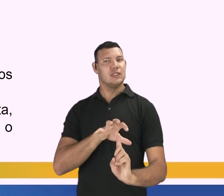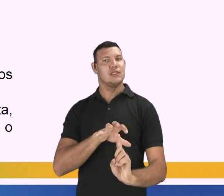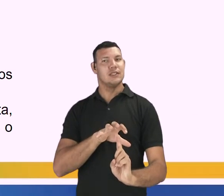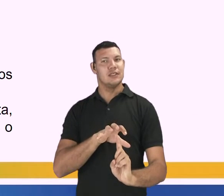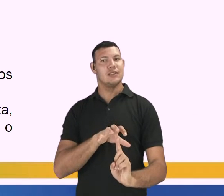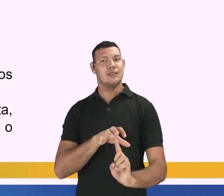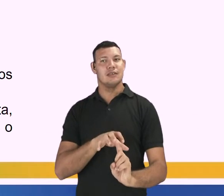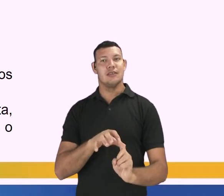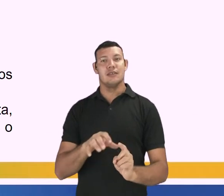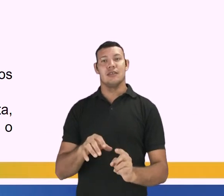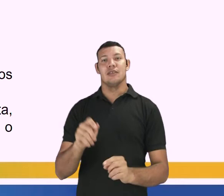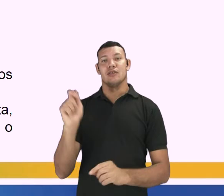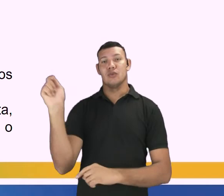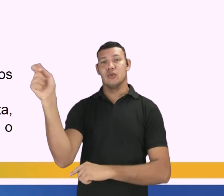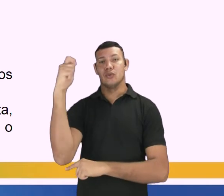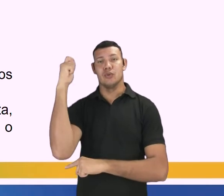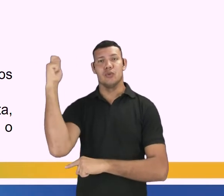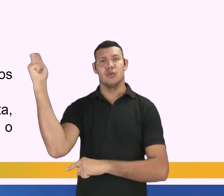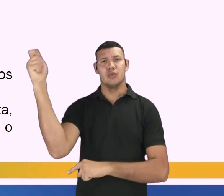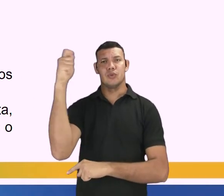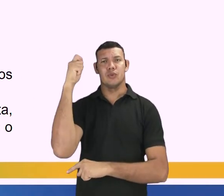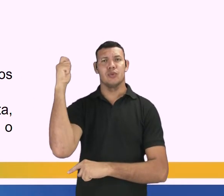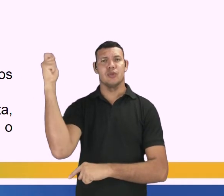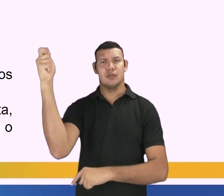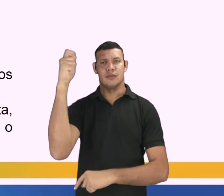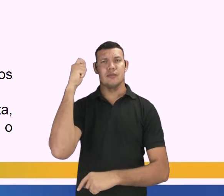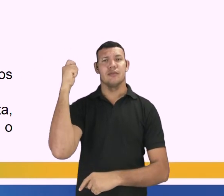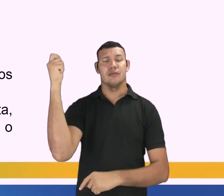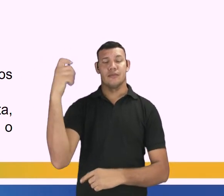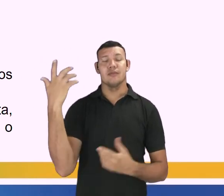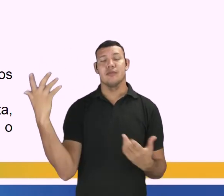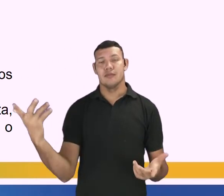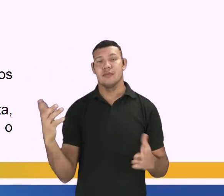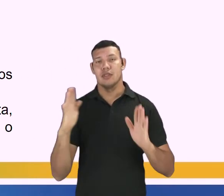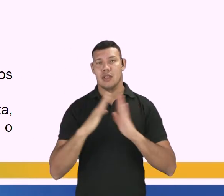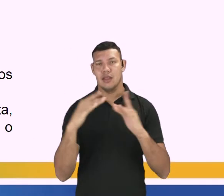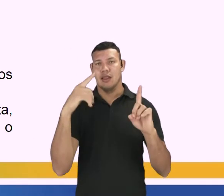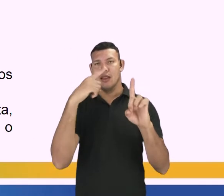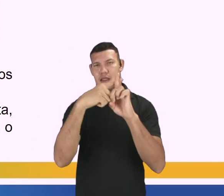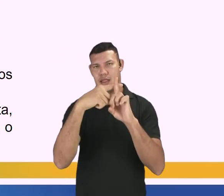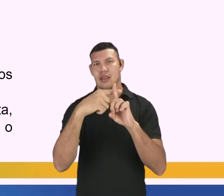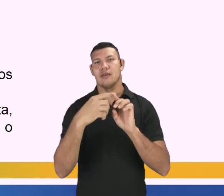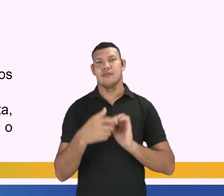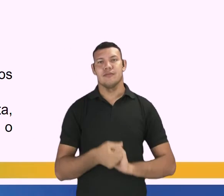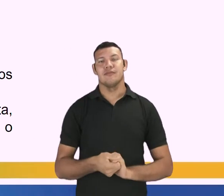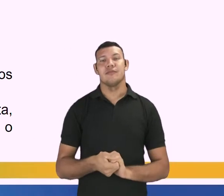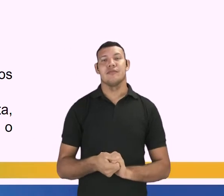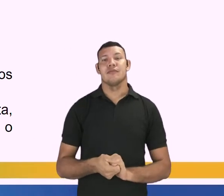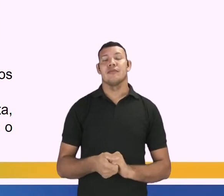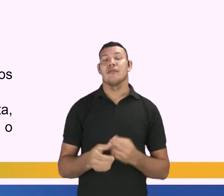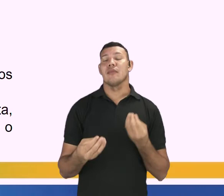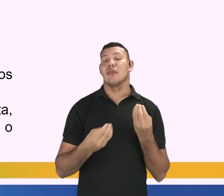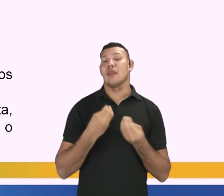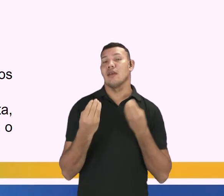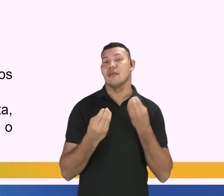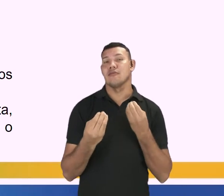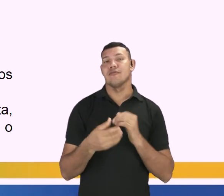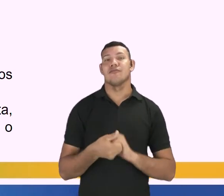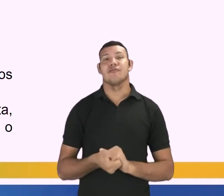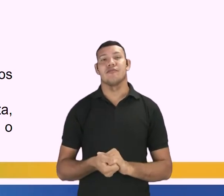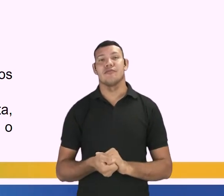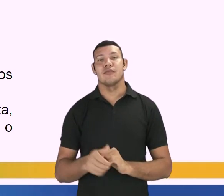questão dos corais, né? Os corais que aconteciam nas igrejas, que se caracterizam na escala musical medieval.